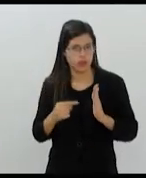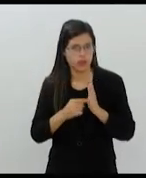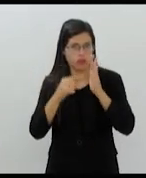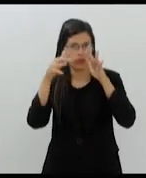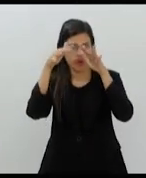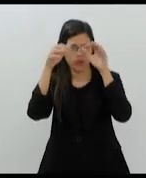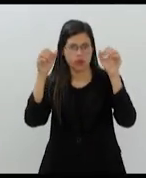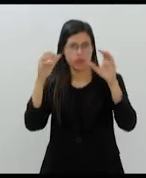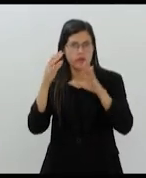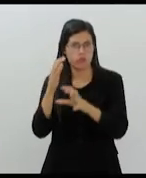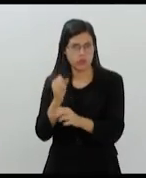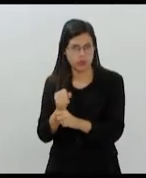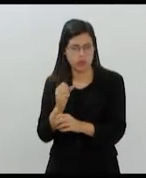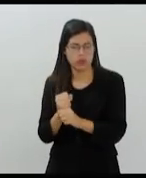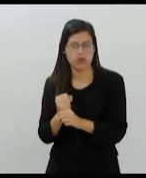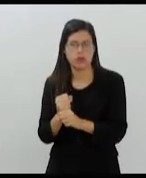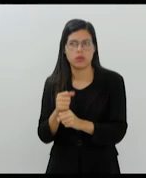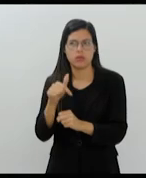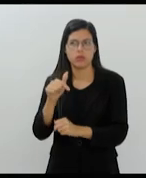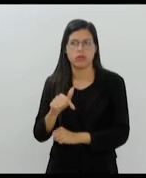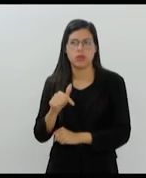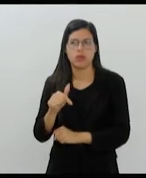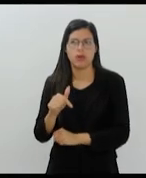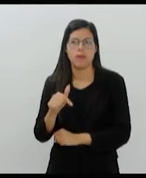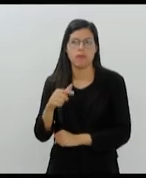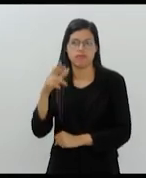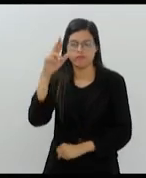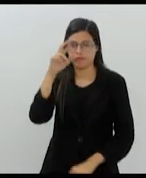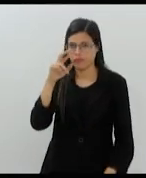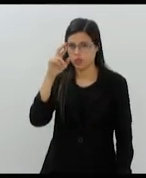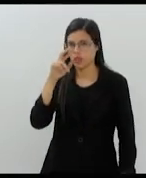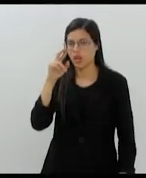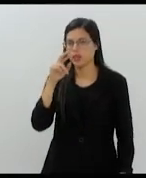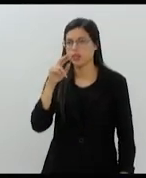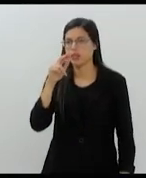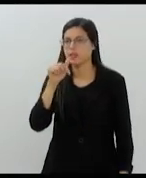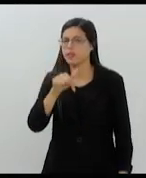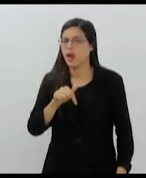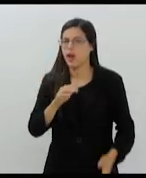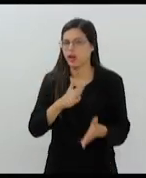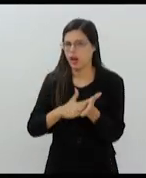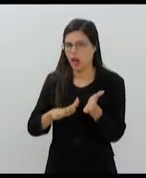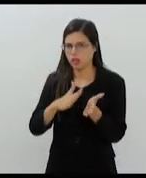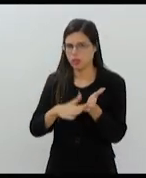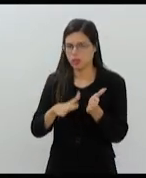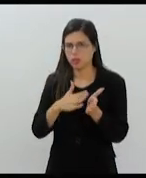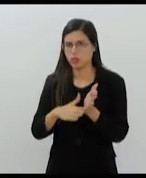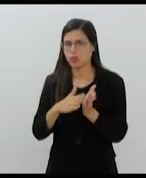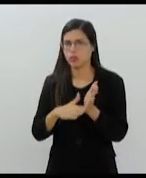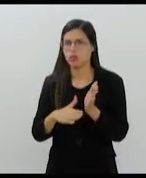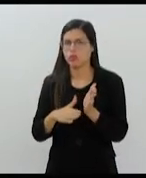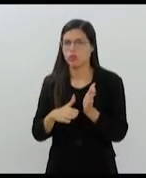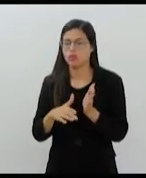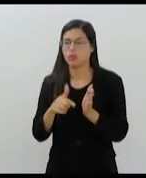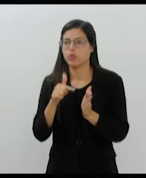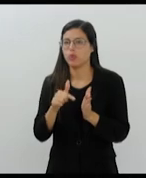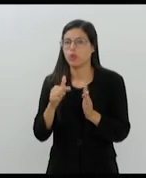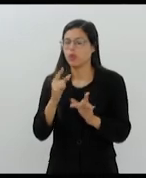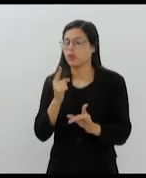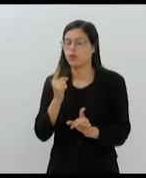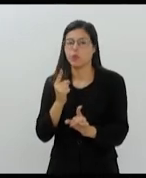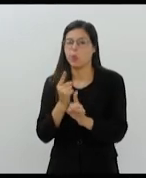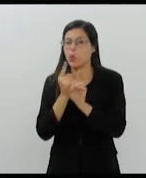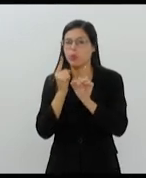de Contas para auditar aqueles gastos, que apurou e